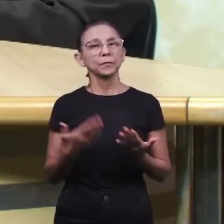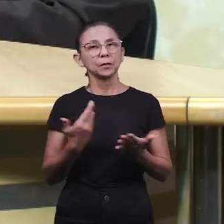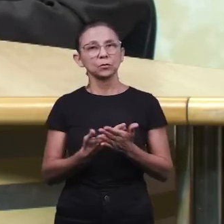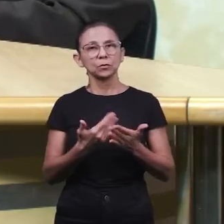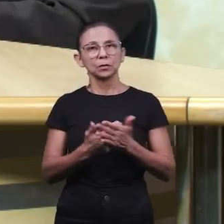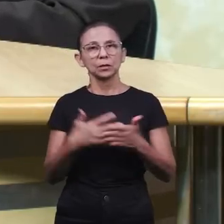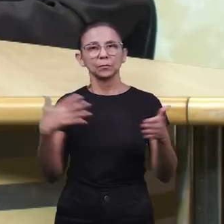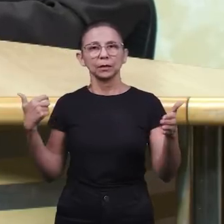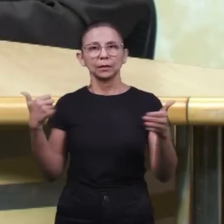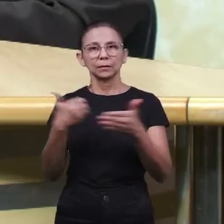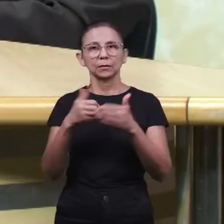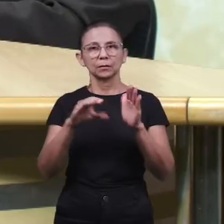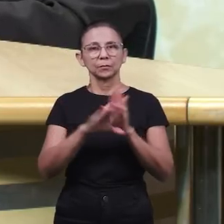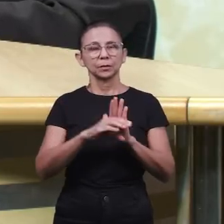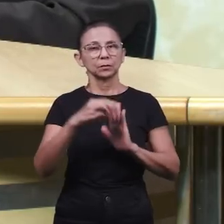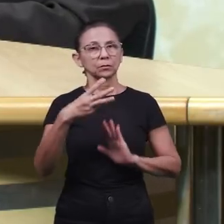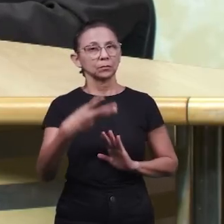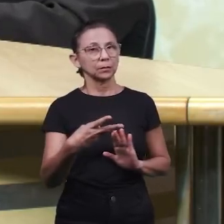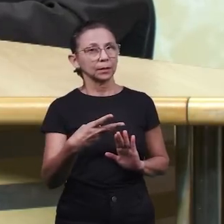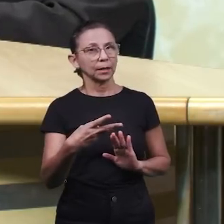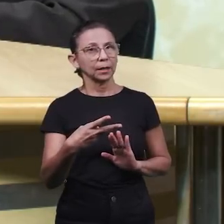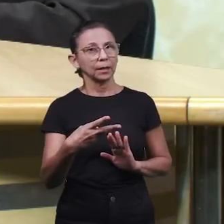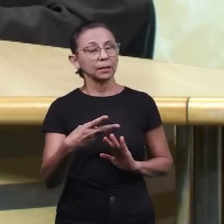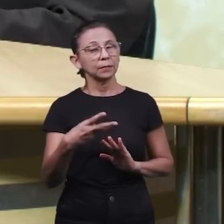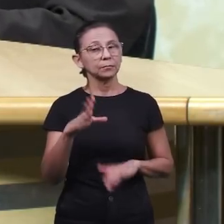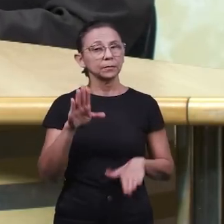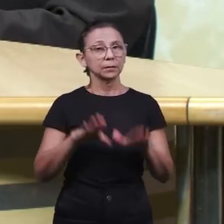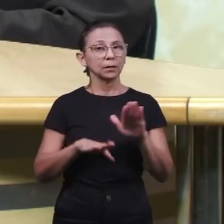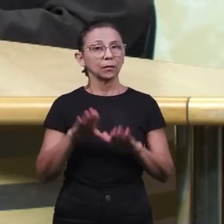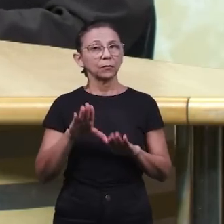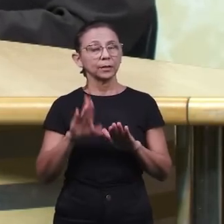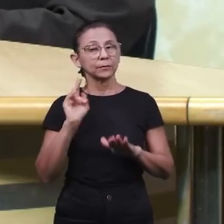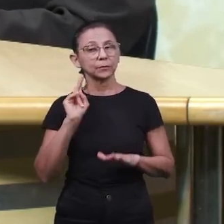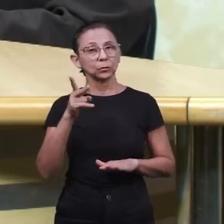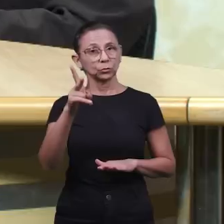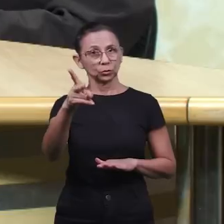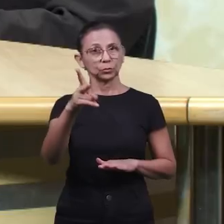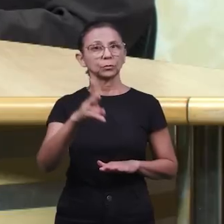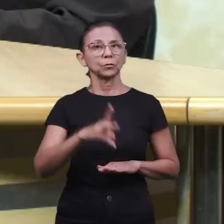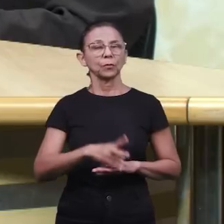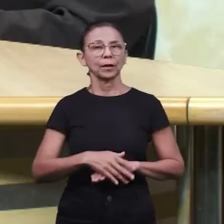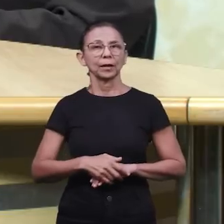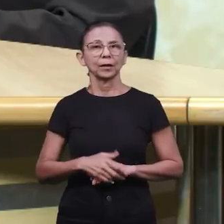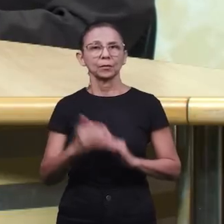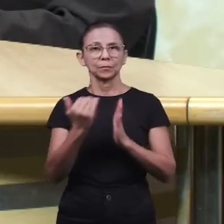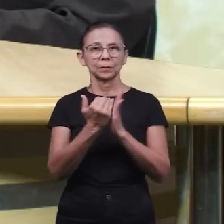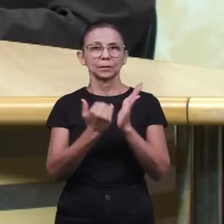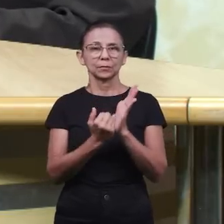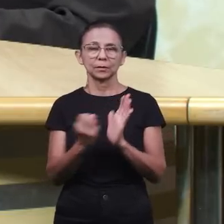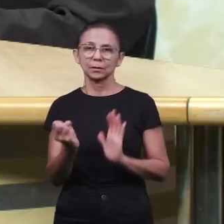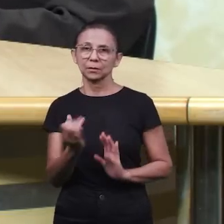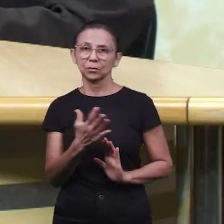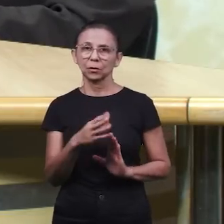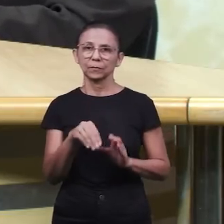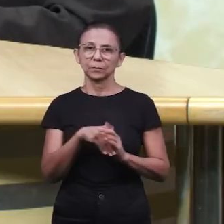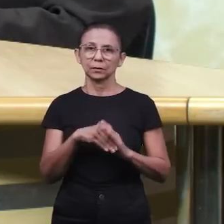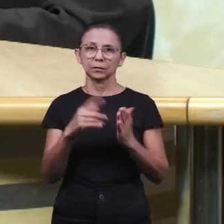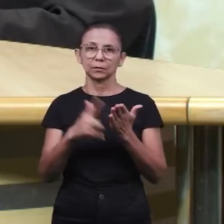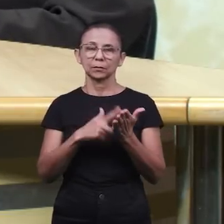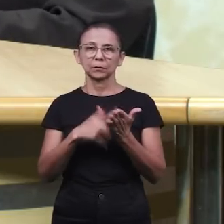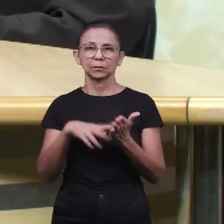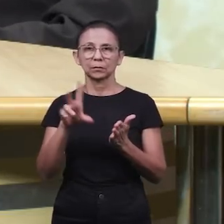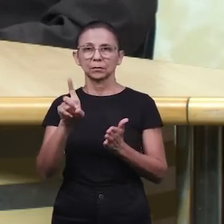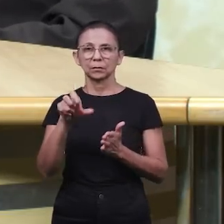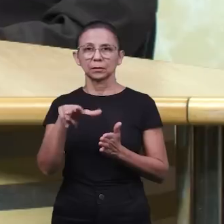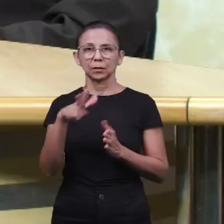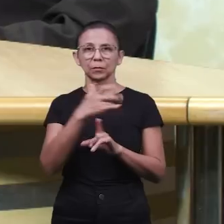capítulo 3 de Daniel na expectativa de continuarmos mais à frente com uma nova sequência ainda dentro